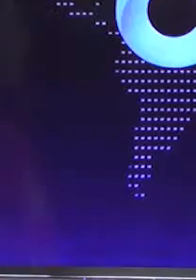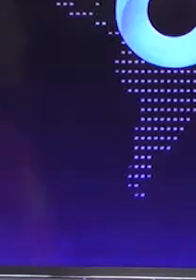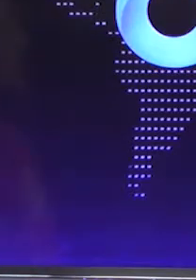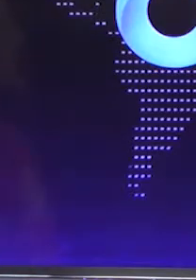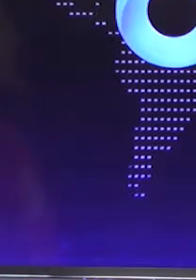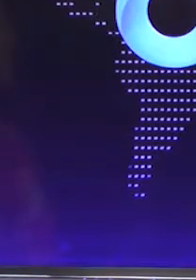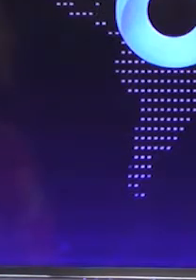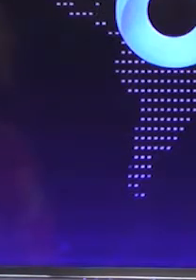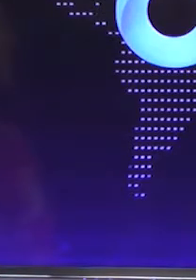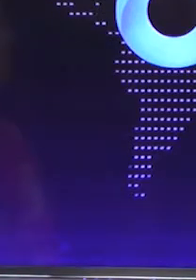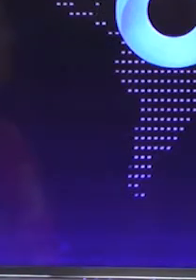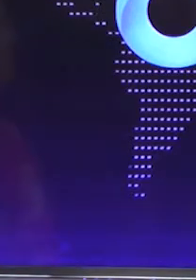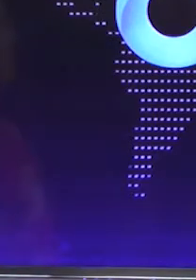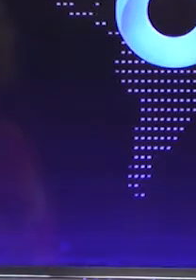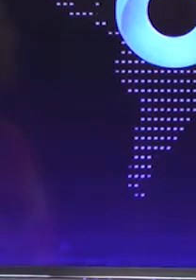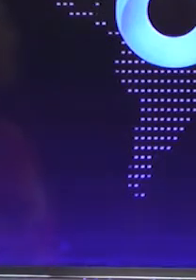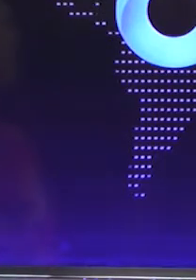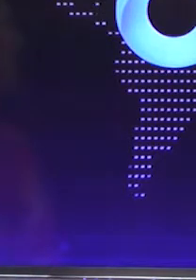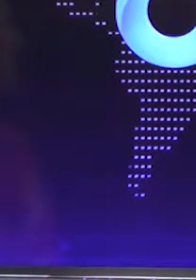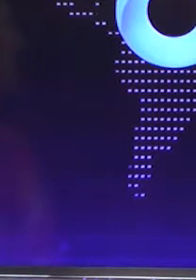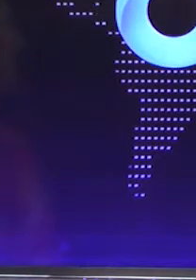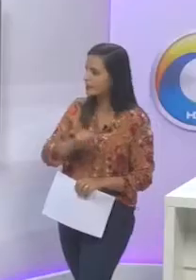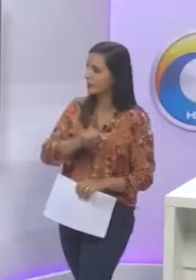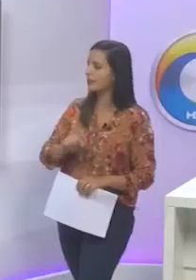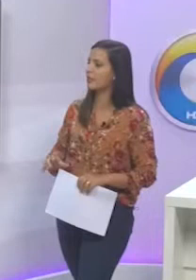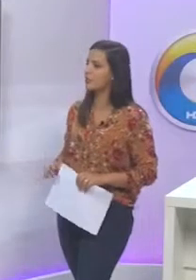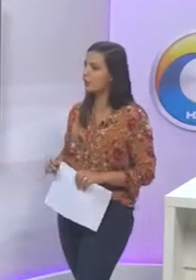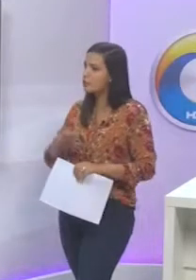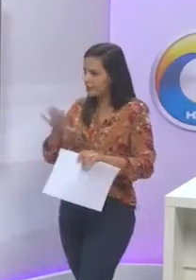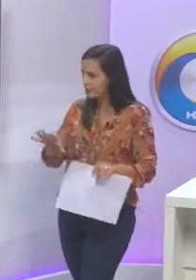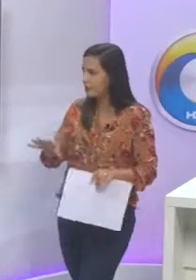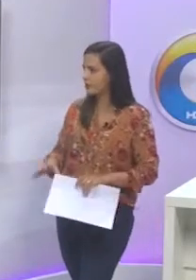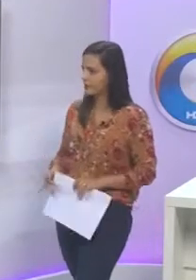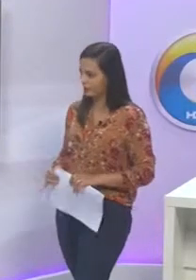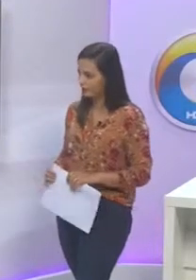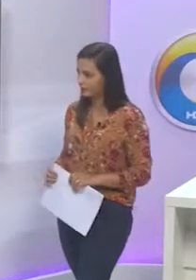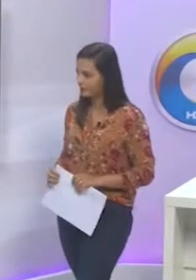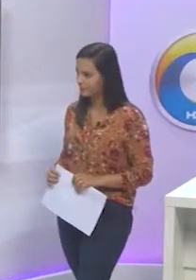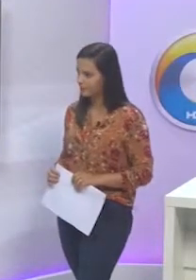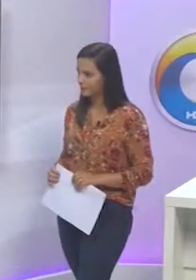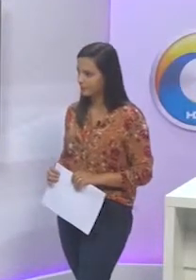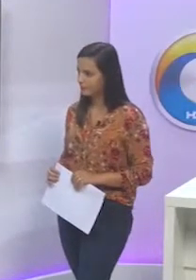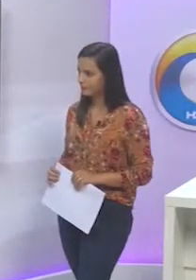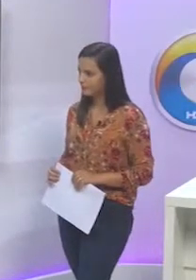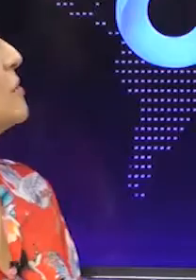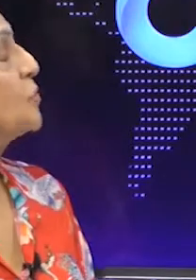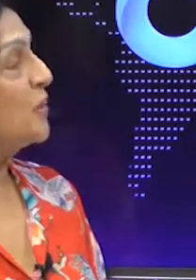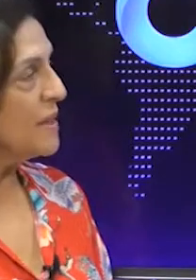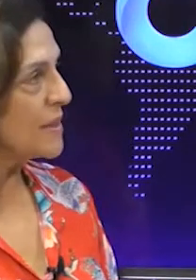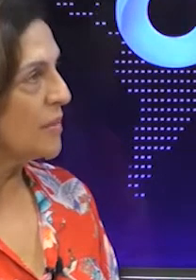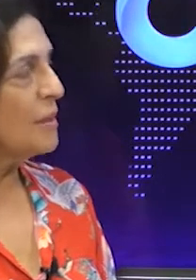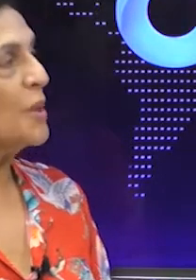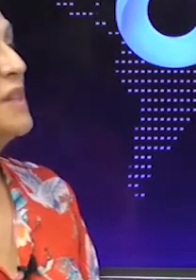dos preservativos quais são as outras ações realizadas pela secretaria de saúde principalmente nessa época é a uma questão